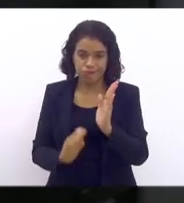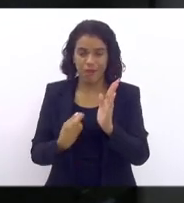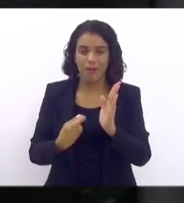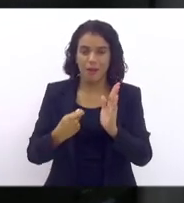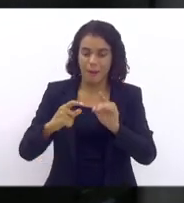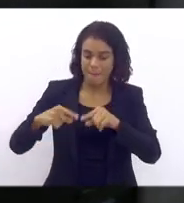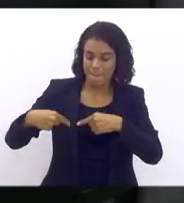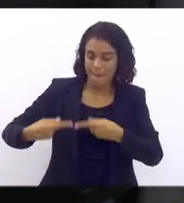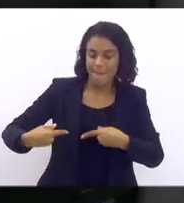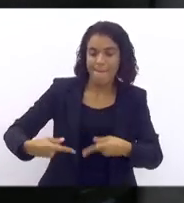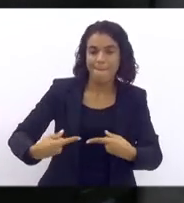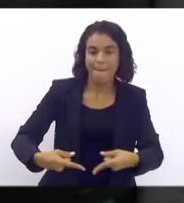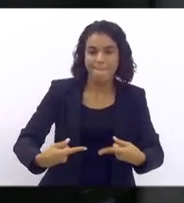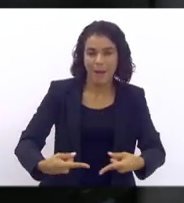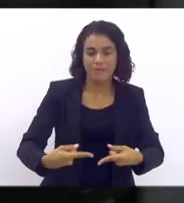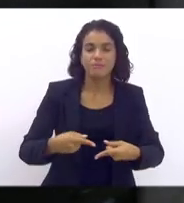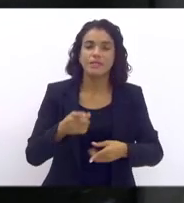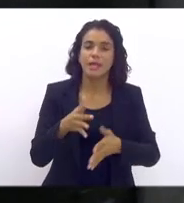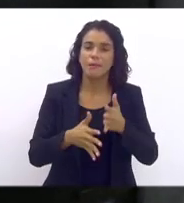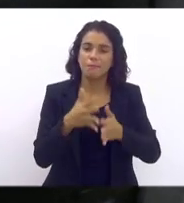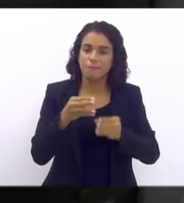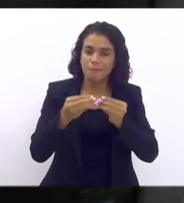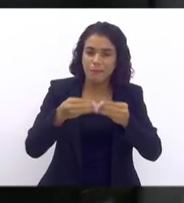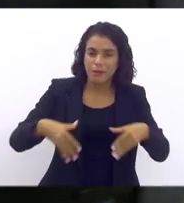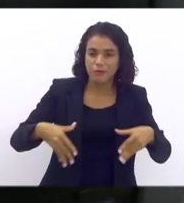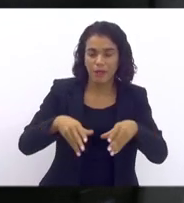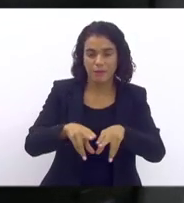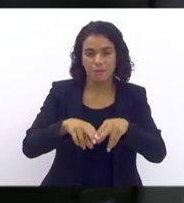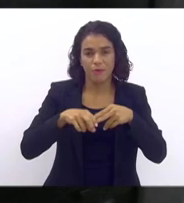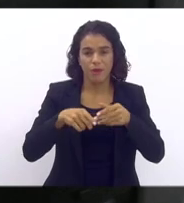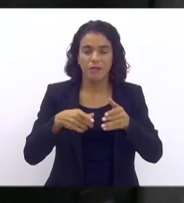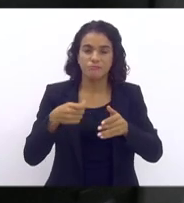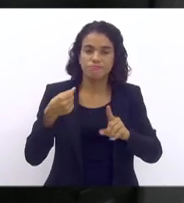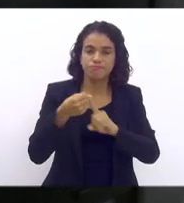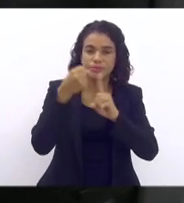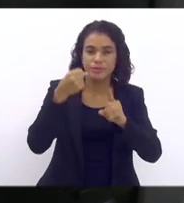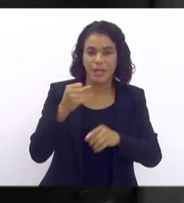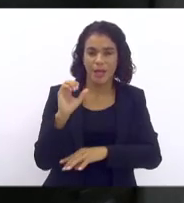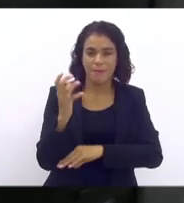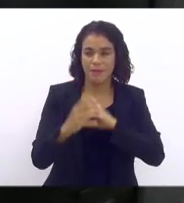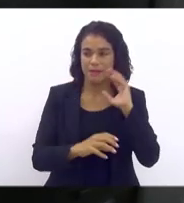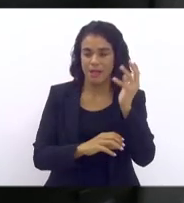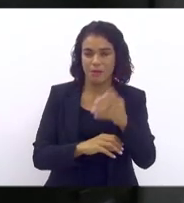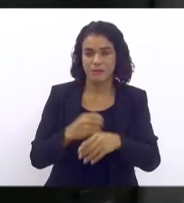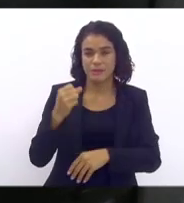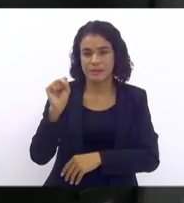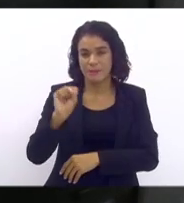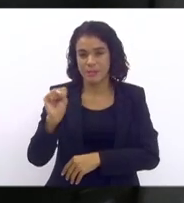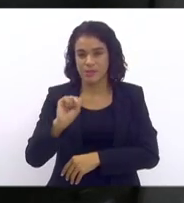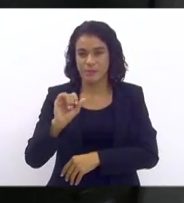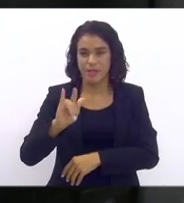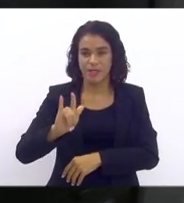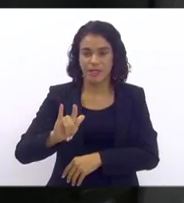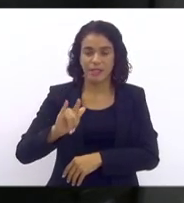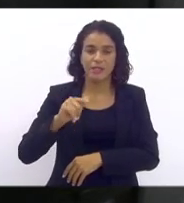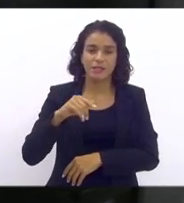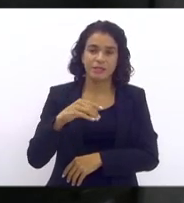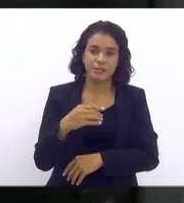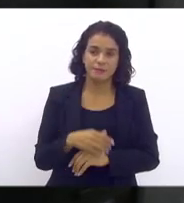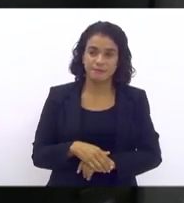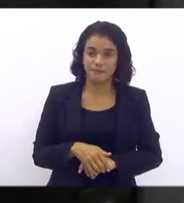cadeia produtiva que é prejudicada pelos impactos ambientais existentes nas bahías de Guanabara Sepetiba Ilha Grande